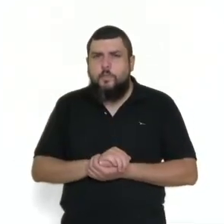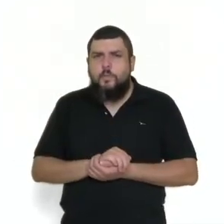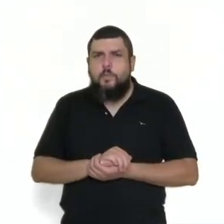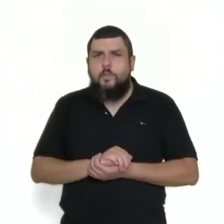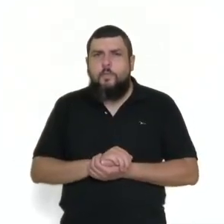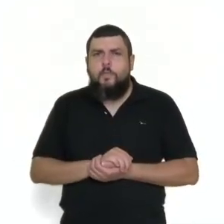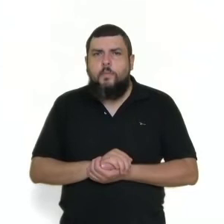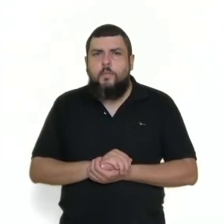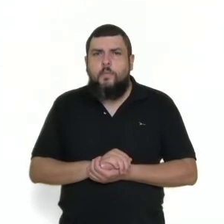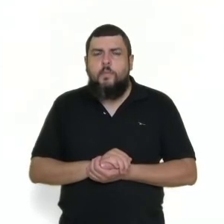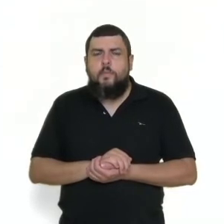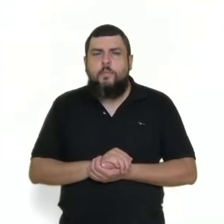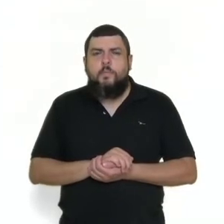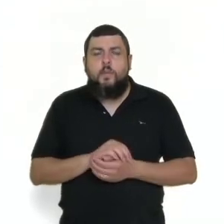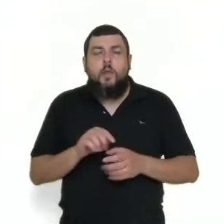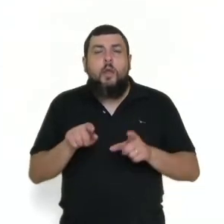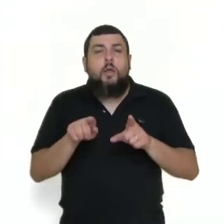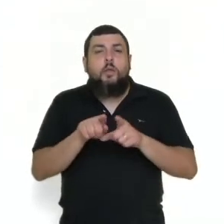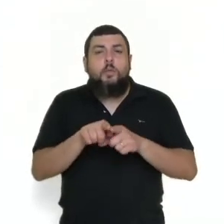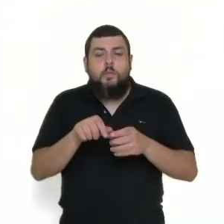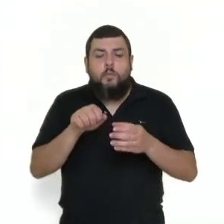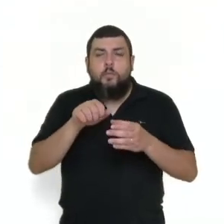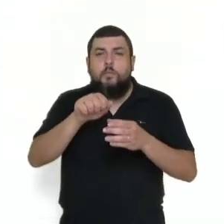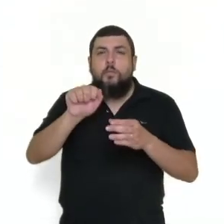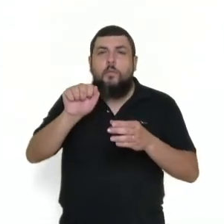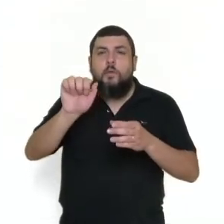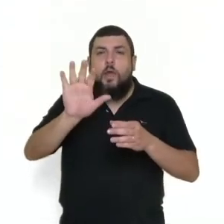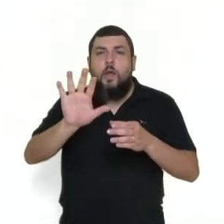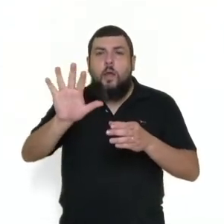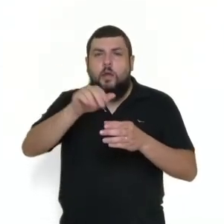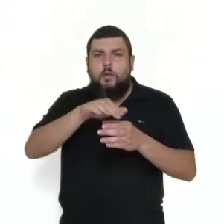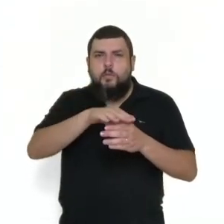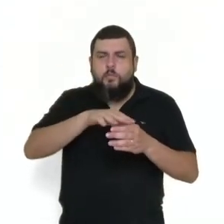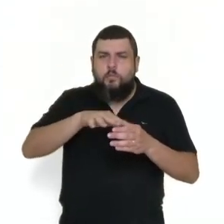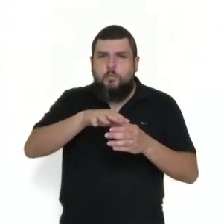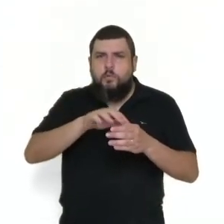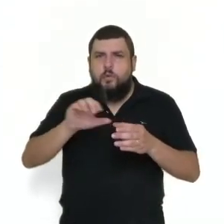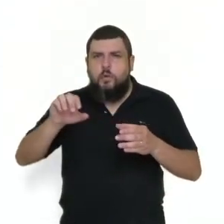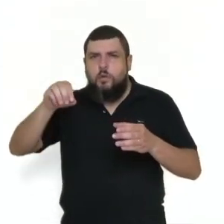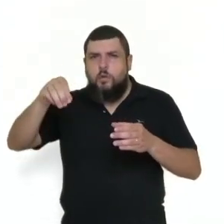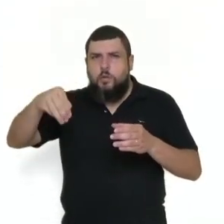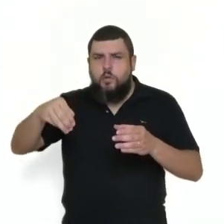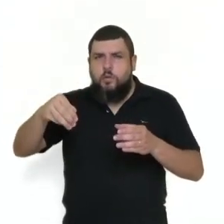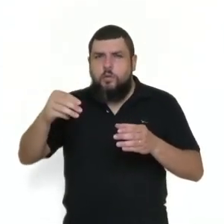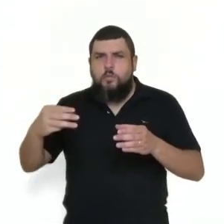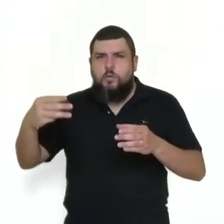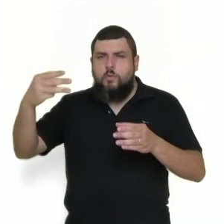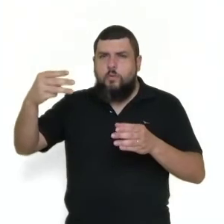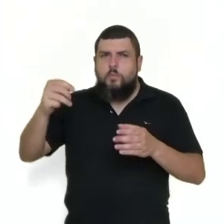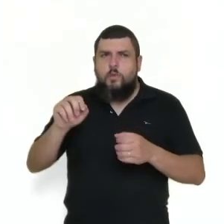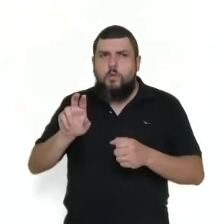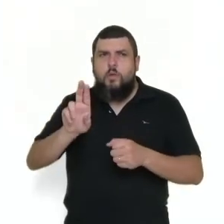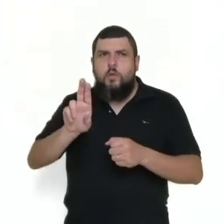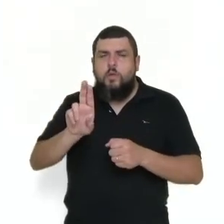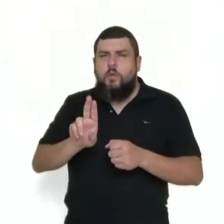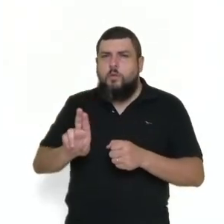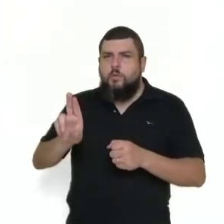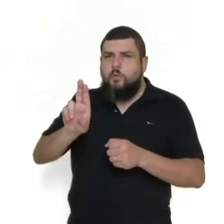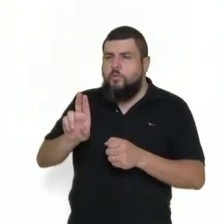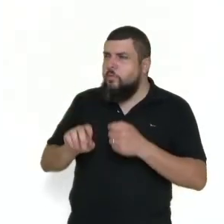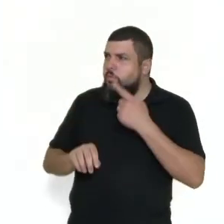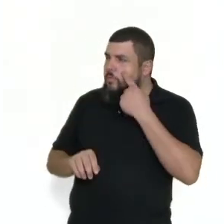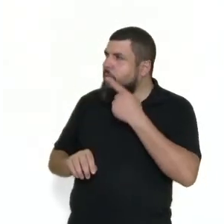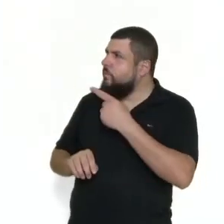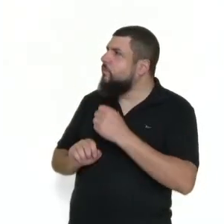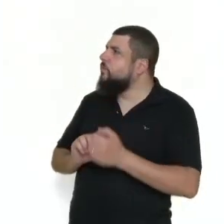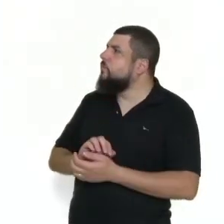você. Calcule então a área aproximada da abertura do recipiente em centímetros quadrados, utilizando a forma área igual a πr ao